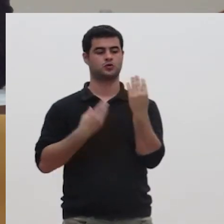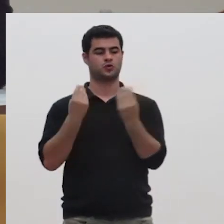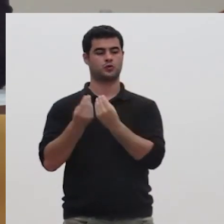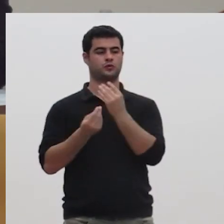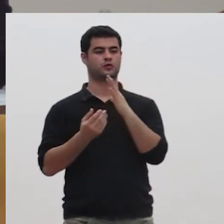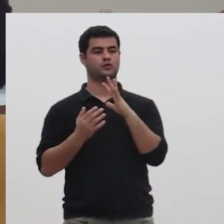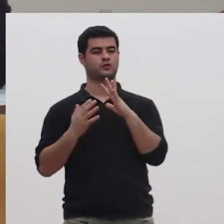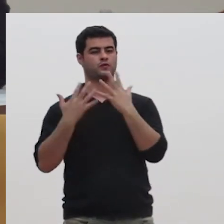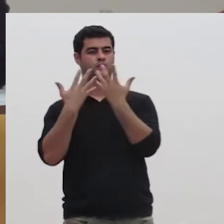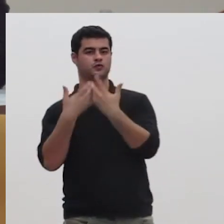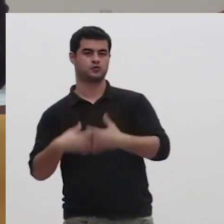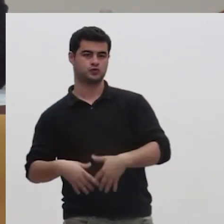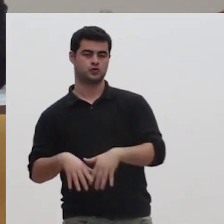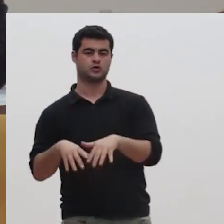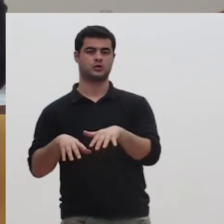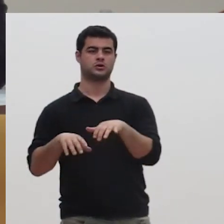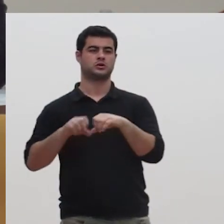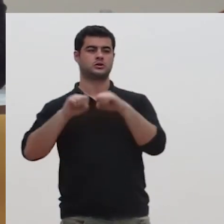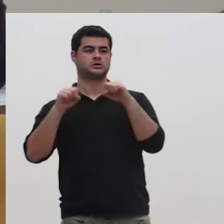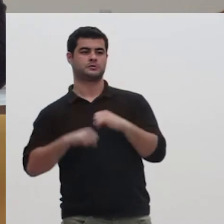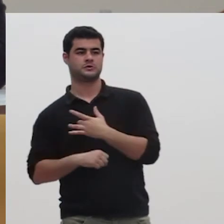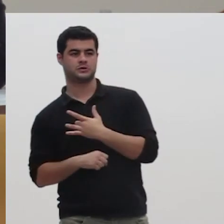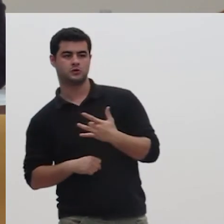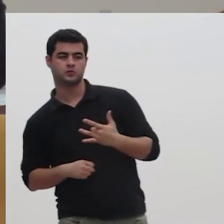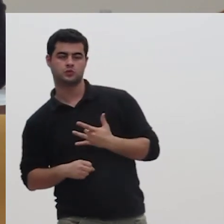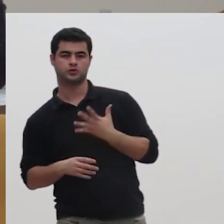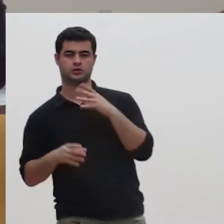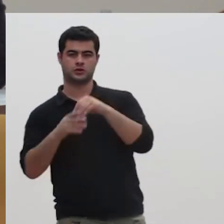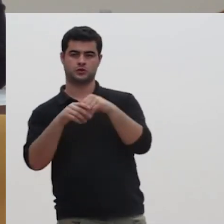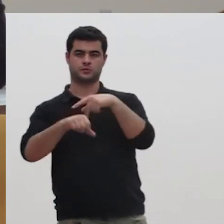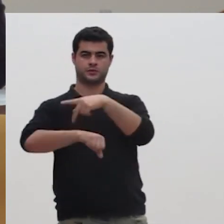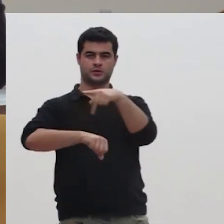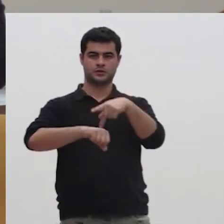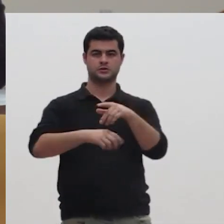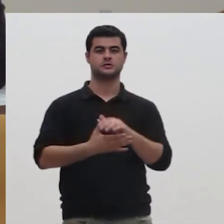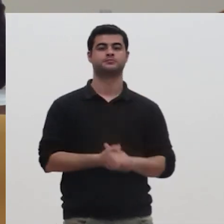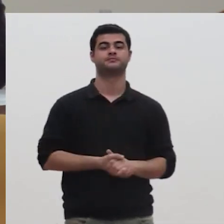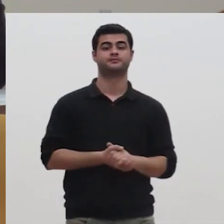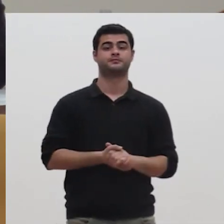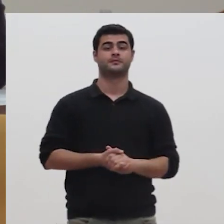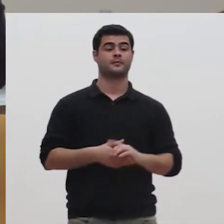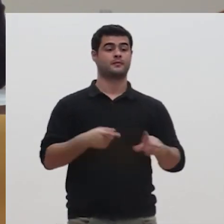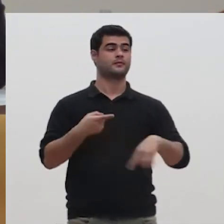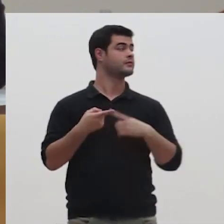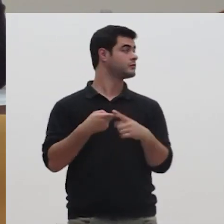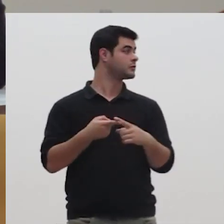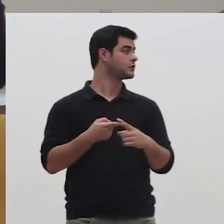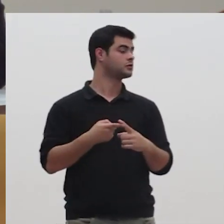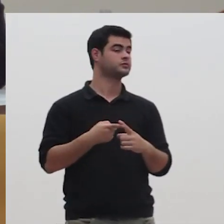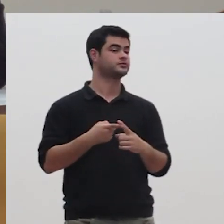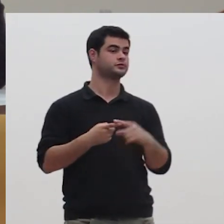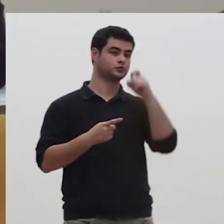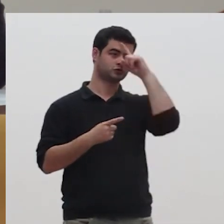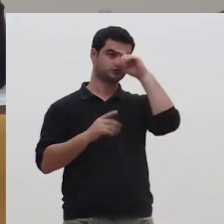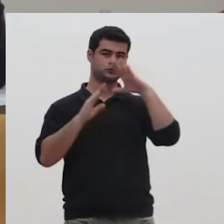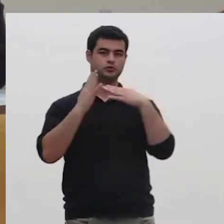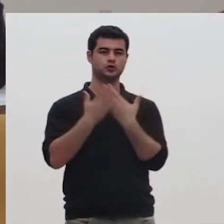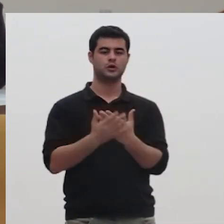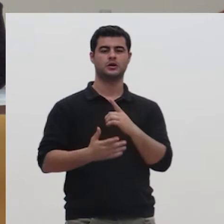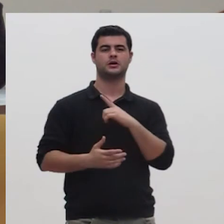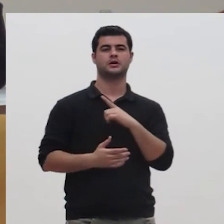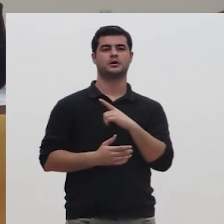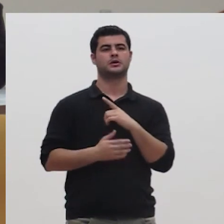todo o sistema de saúde, né, no país. Primeiro, a manutenção do hospital-escola, ele passa